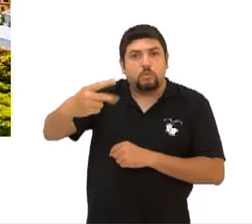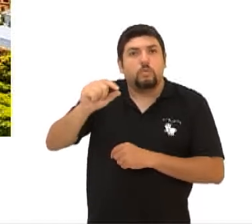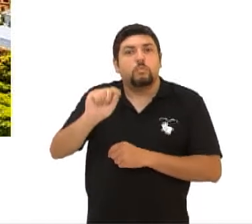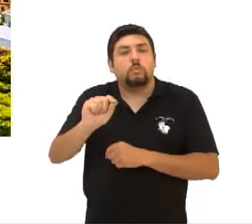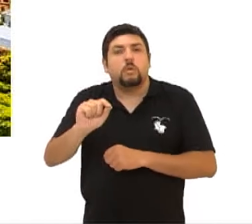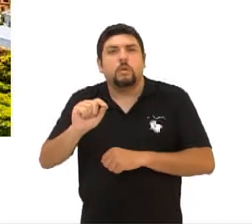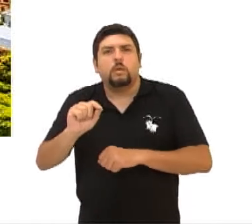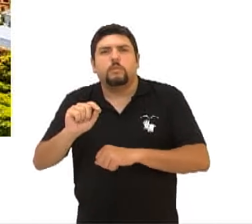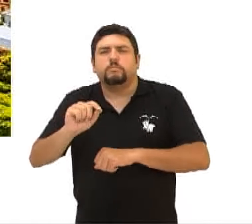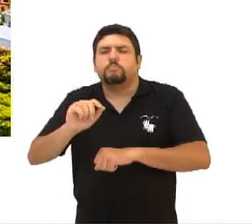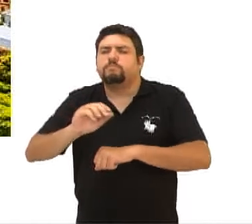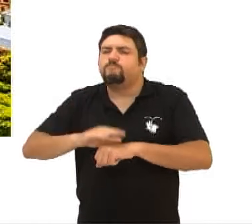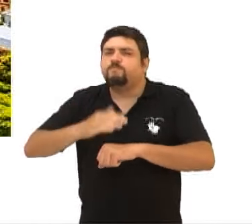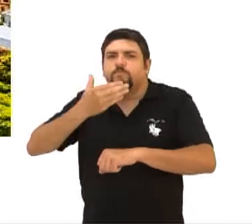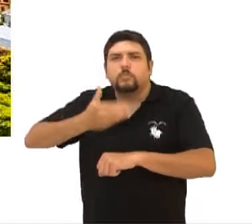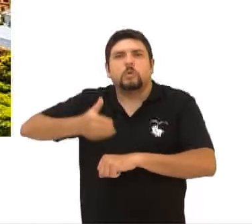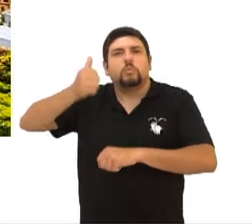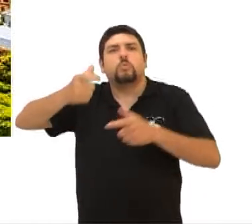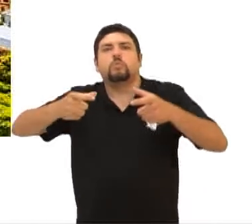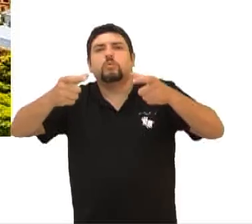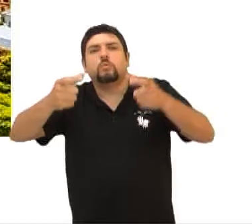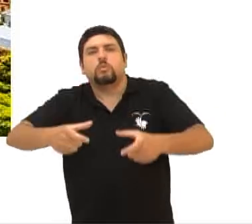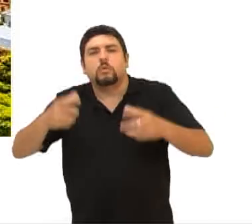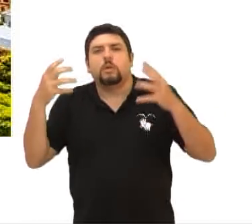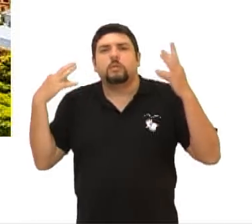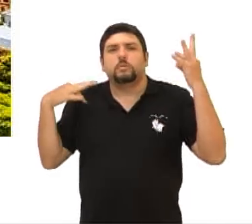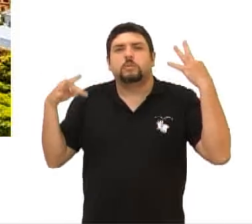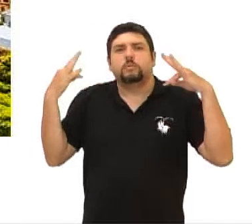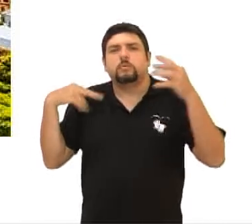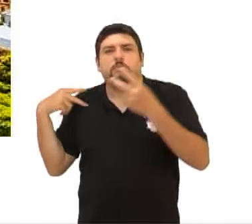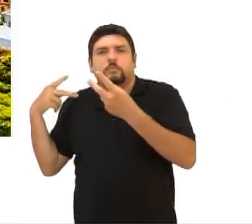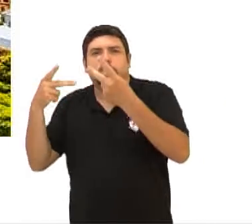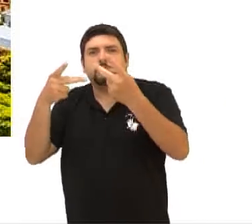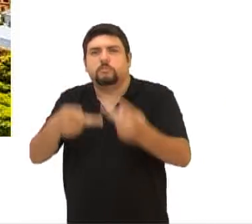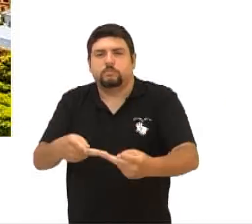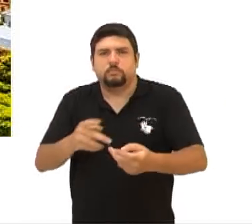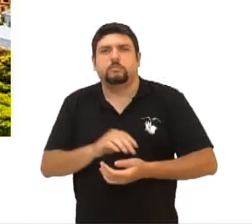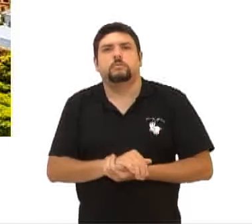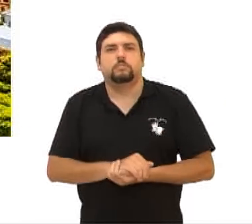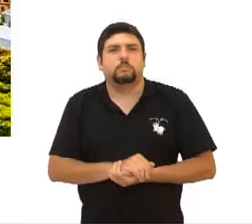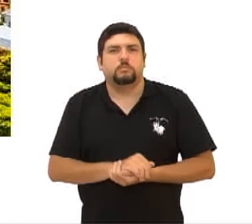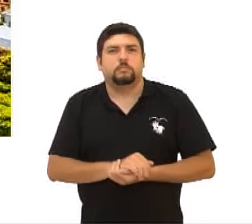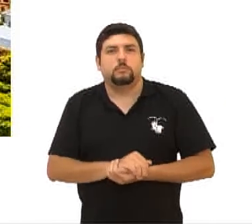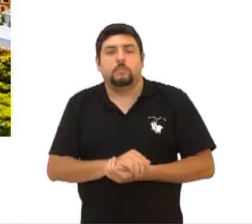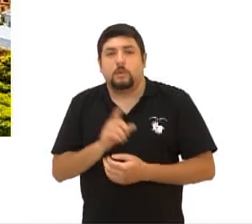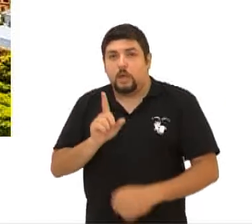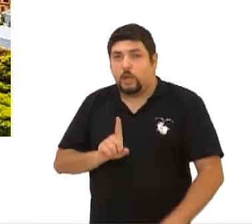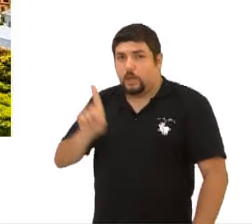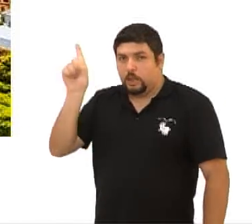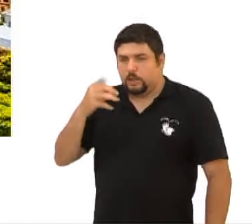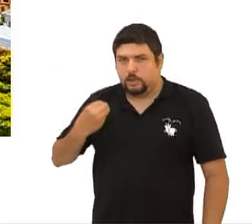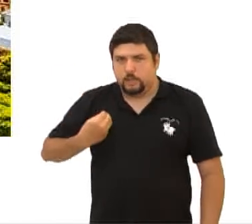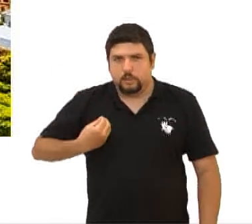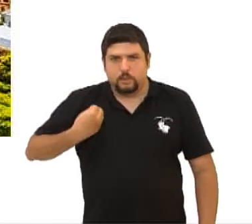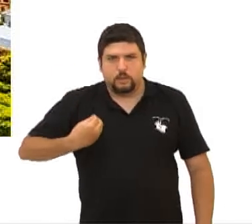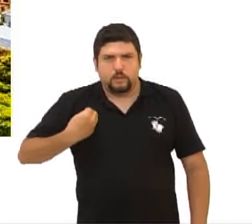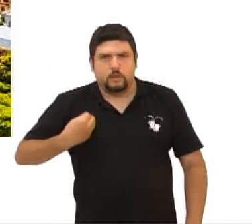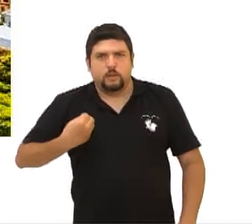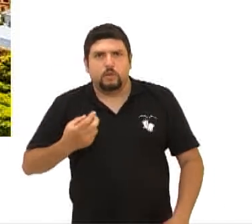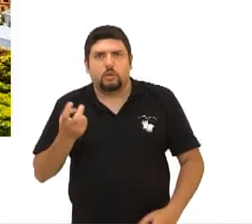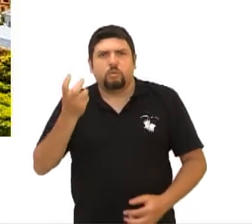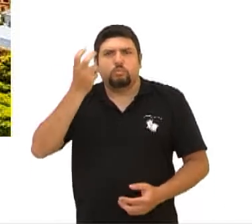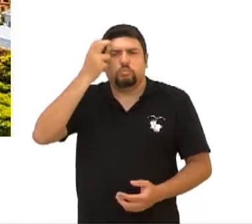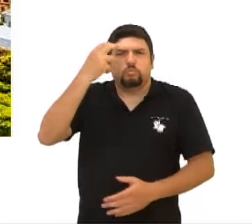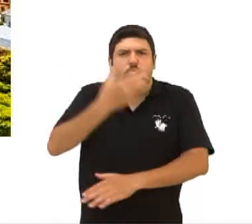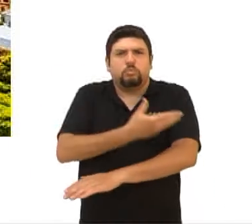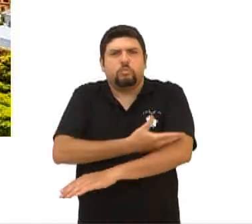o segundo melhor destino para os turistas. Tem uma vida multicultural comparada a Londres, na Inglaterra,